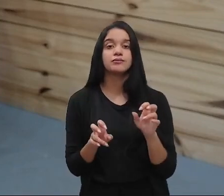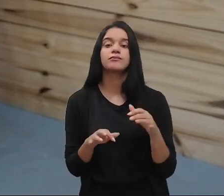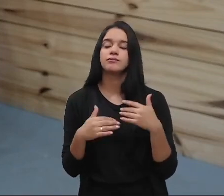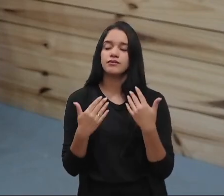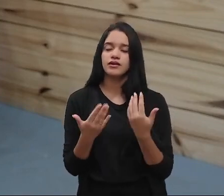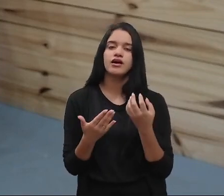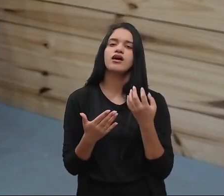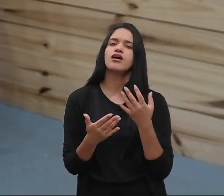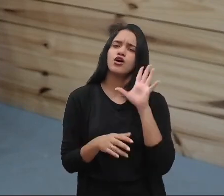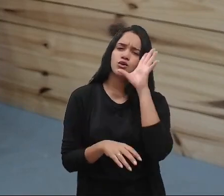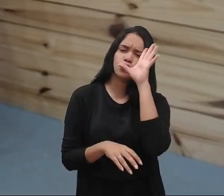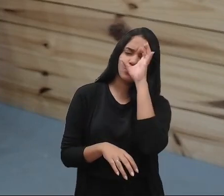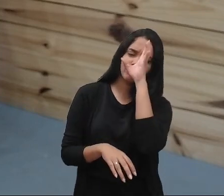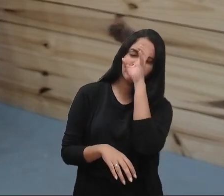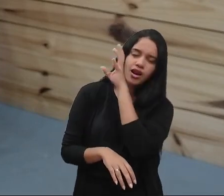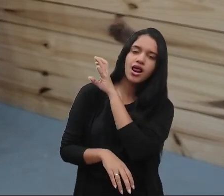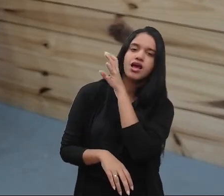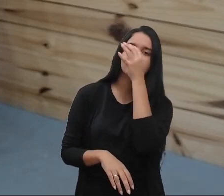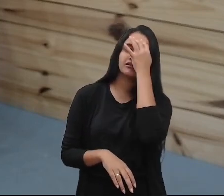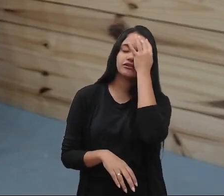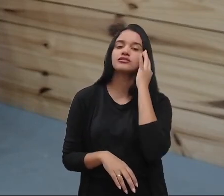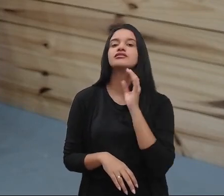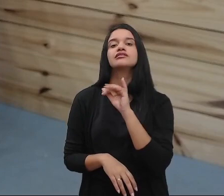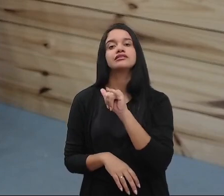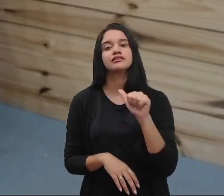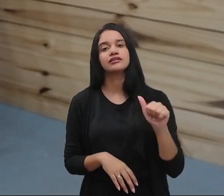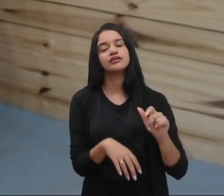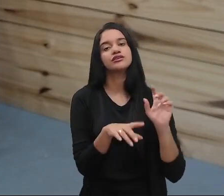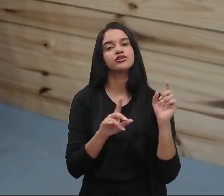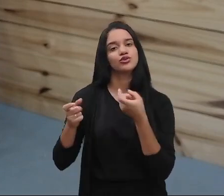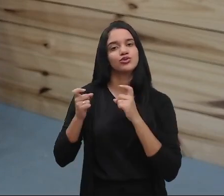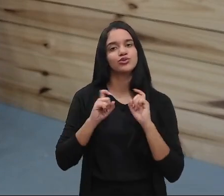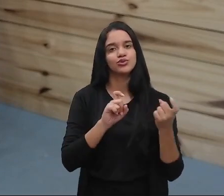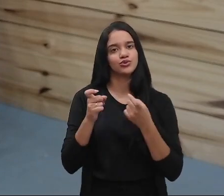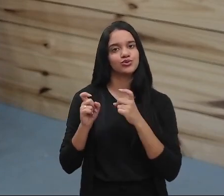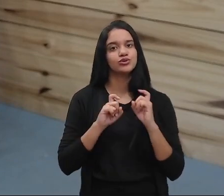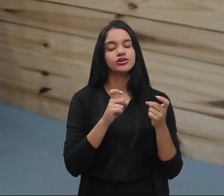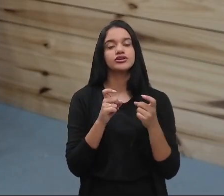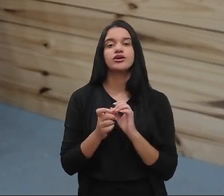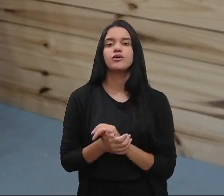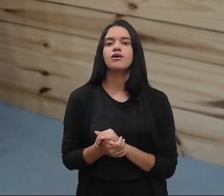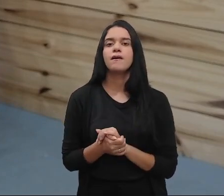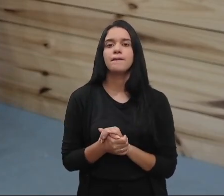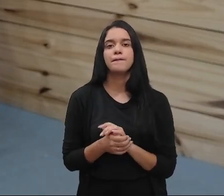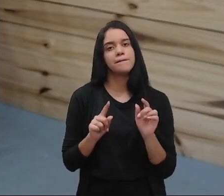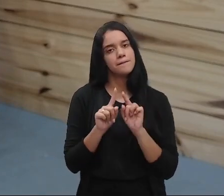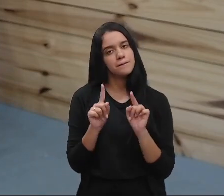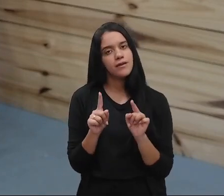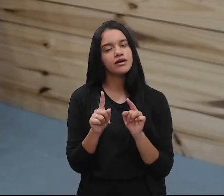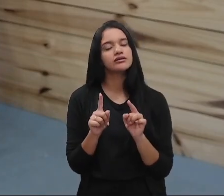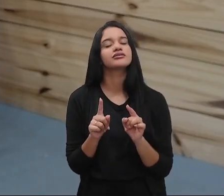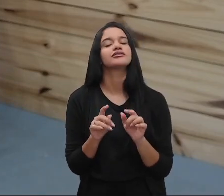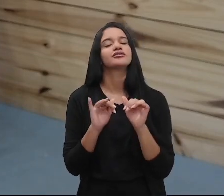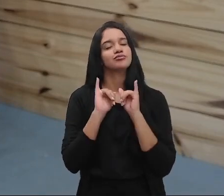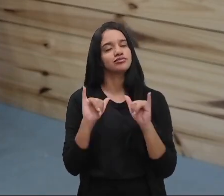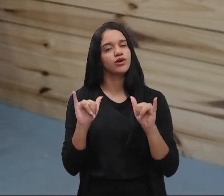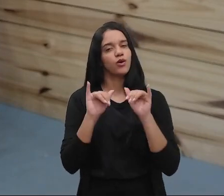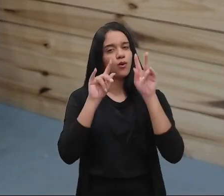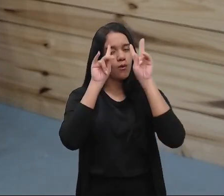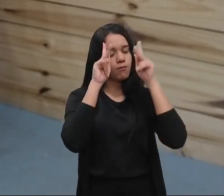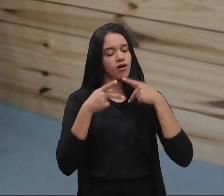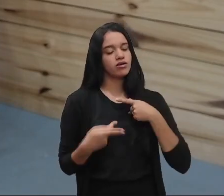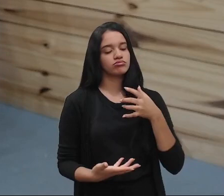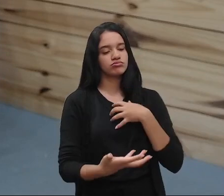tema complexo quando a gente traz a IA, porque está em discussão, ela já está aí, mas já está em discussão, mas fica aí o recado, humanizar,